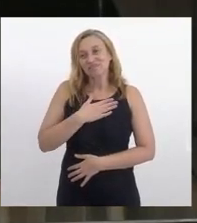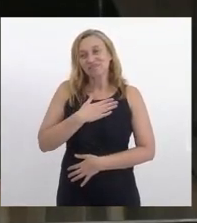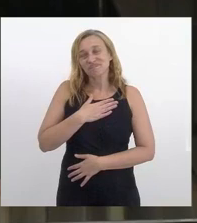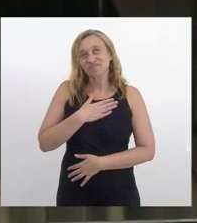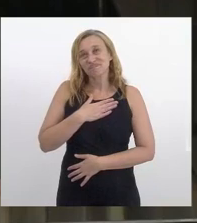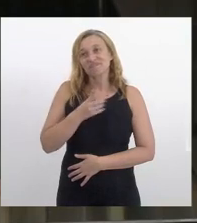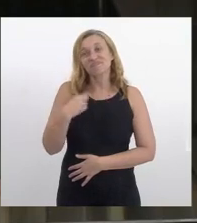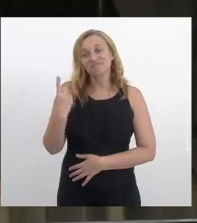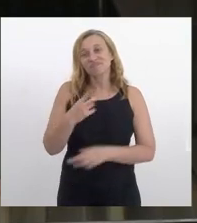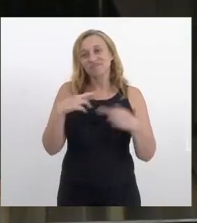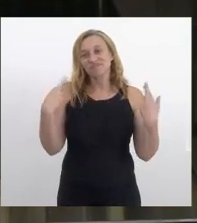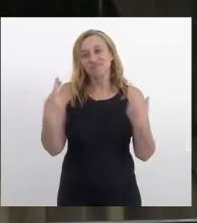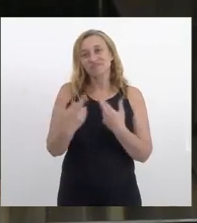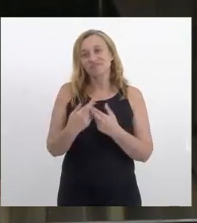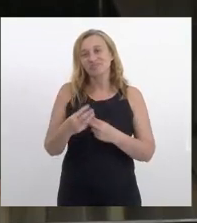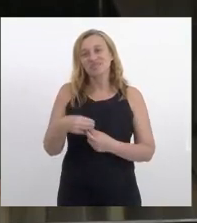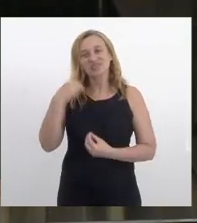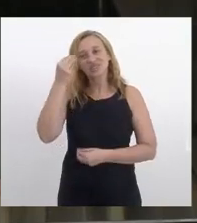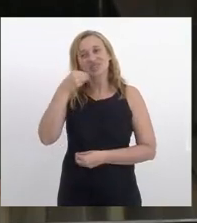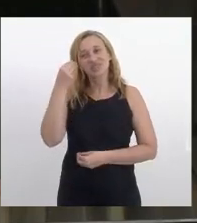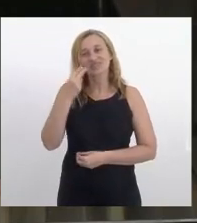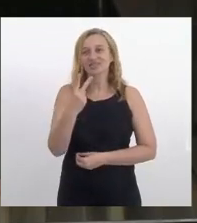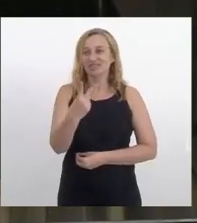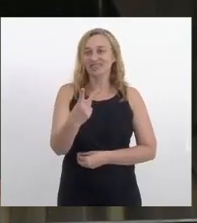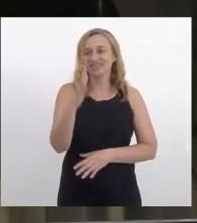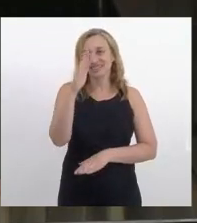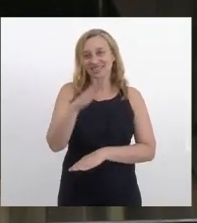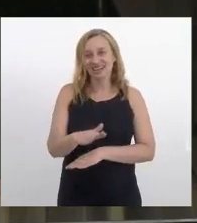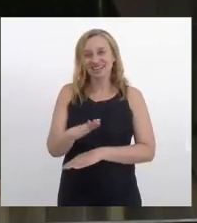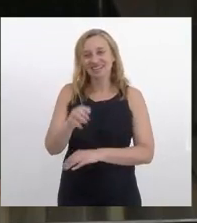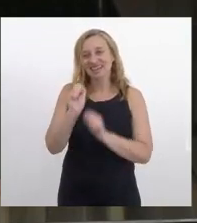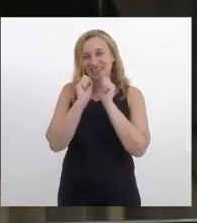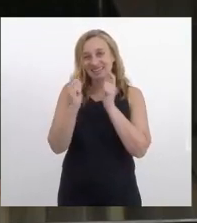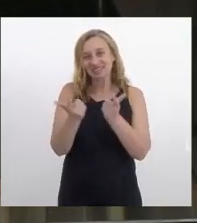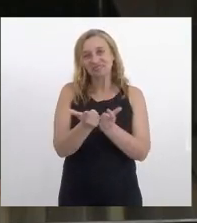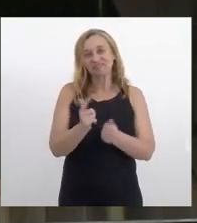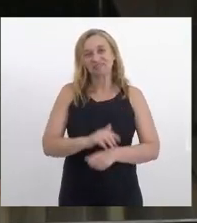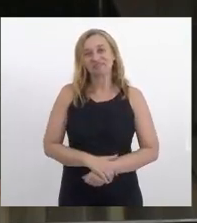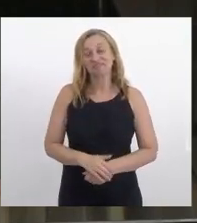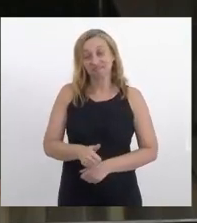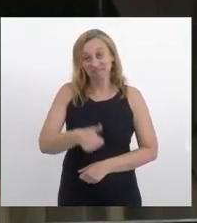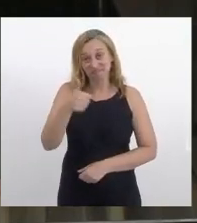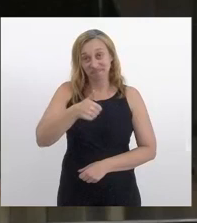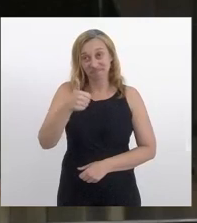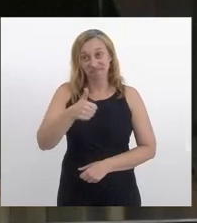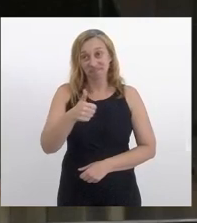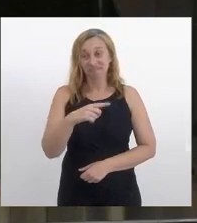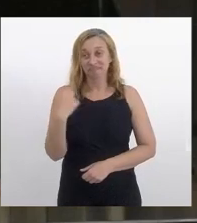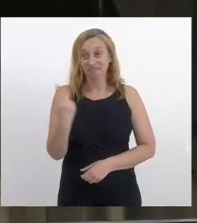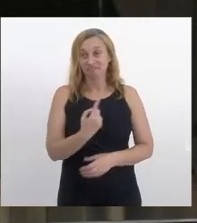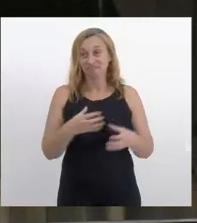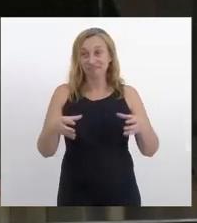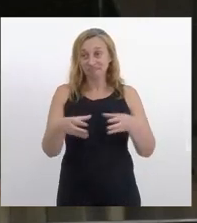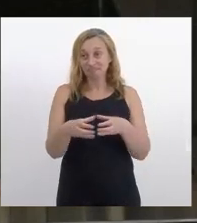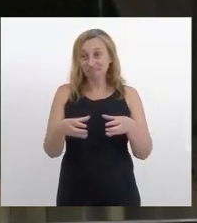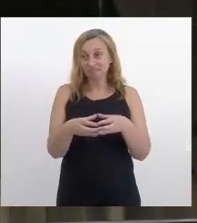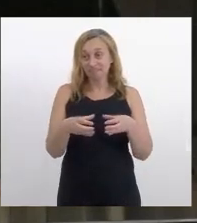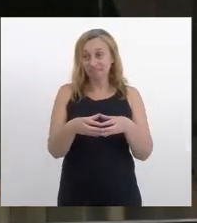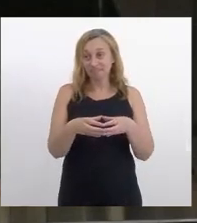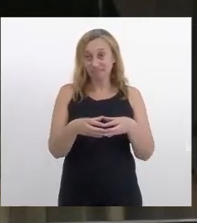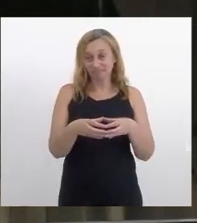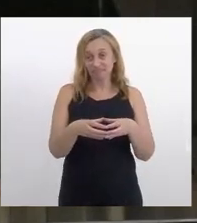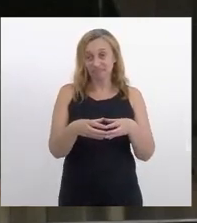nos unimos duas grandes experiências nessa tarde aqui na Alerj. Primeiro, a nossa comissão